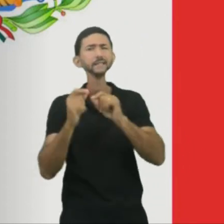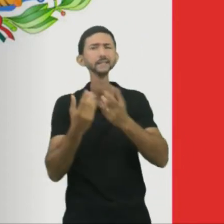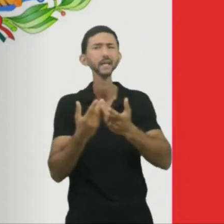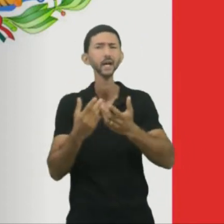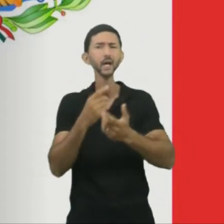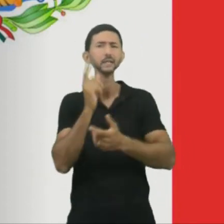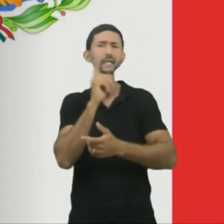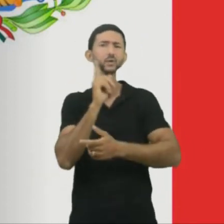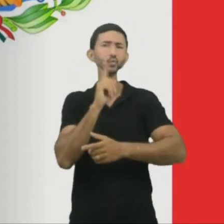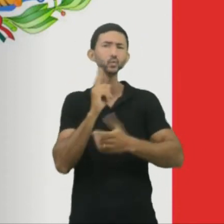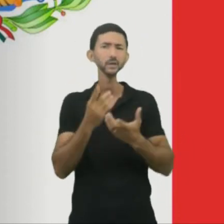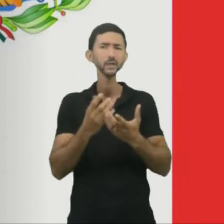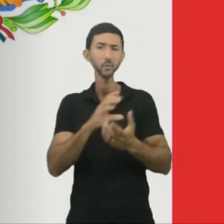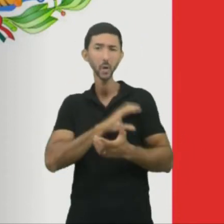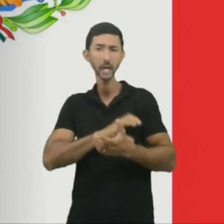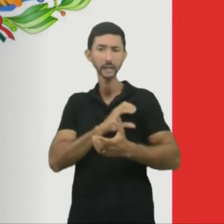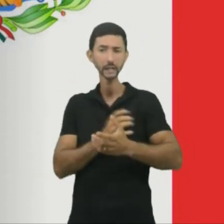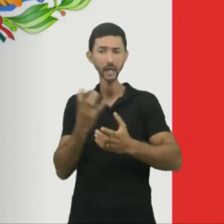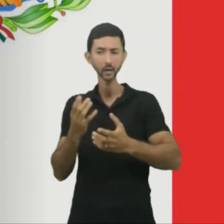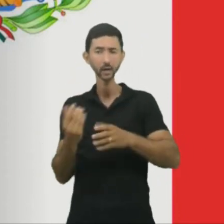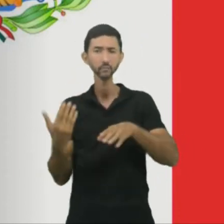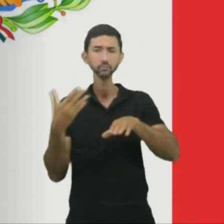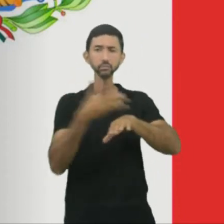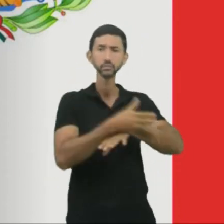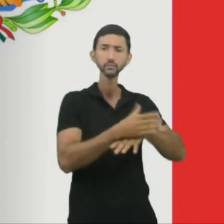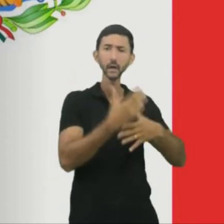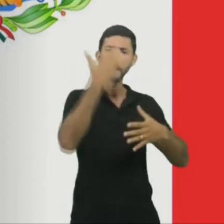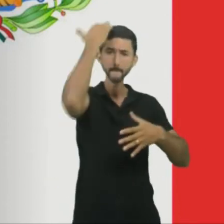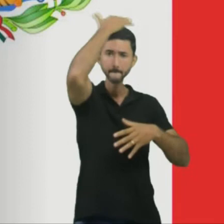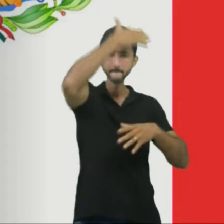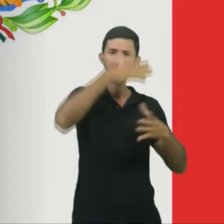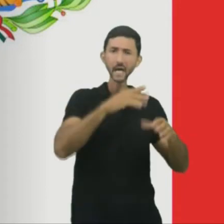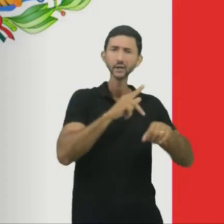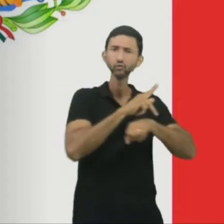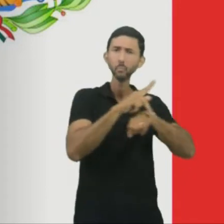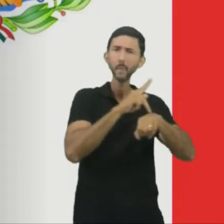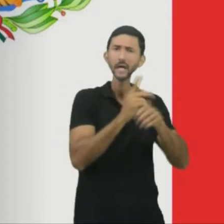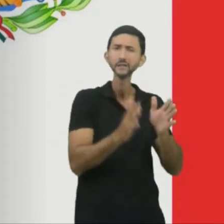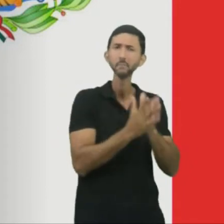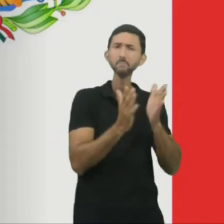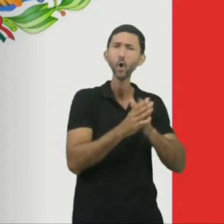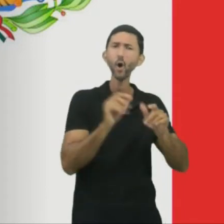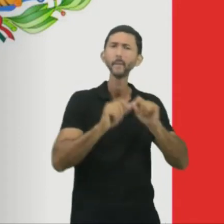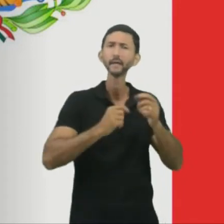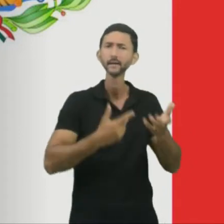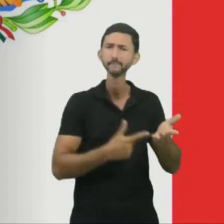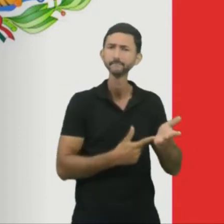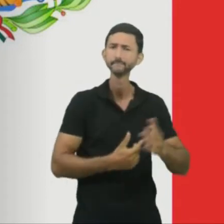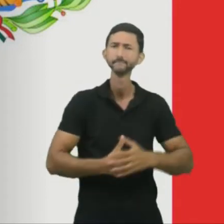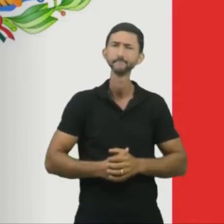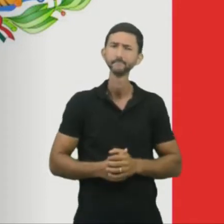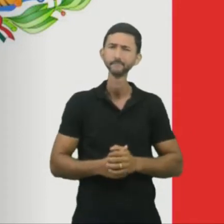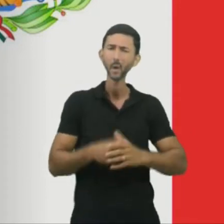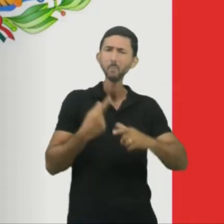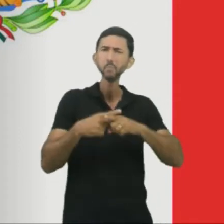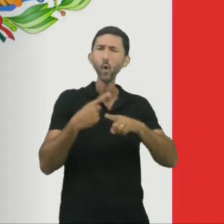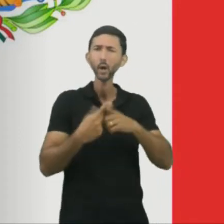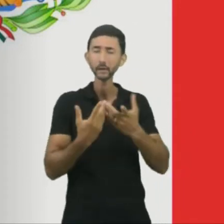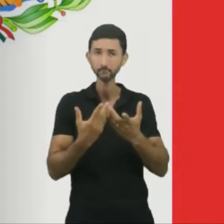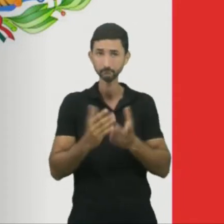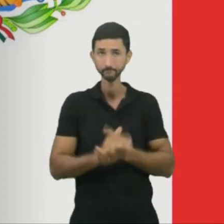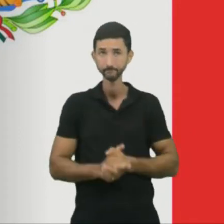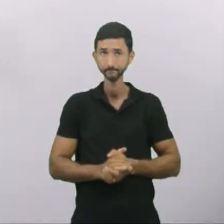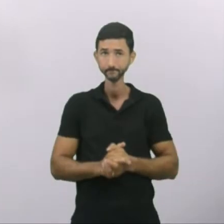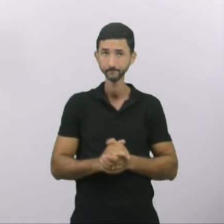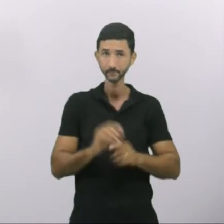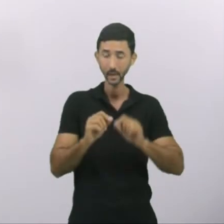dos Estados Unidos e do Canadá de colocar um país subdesenvolvido no bloco econômico?